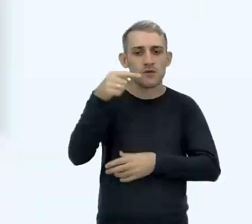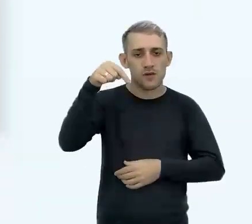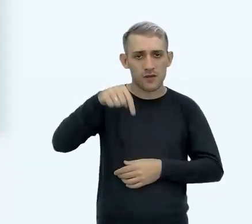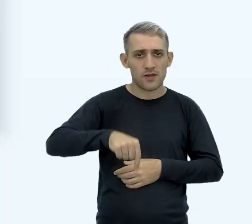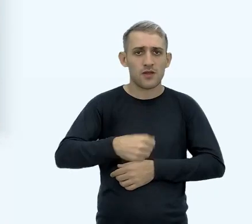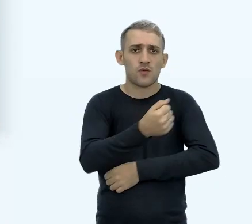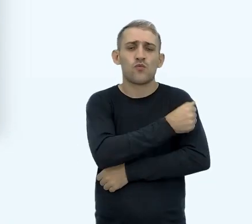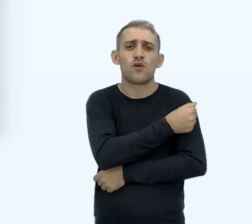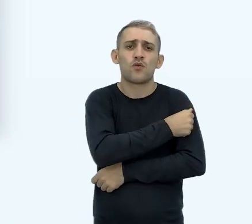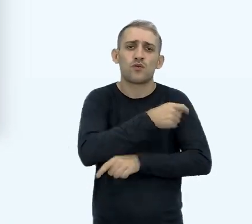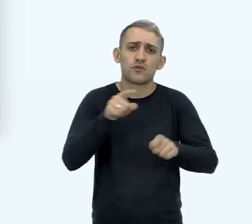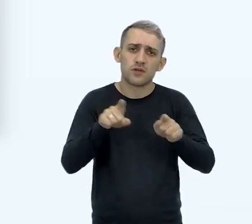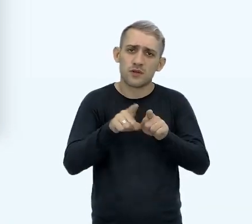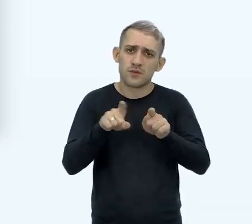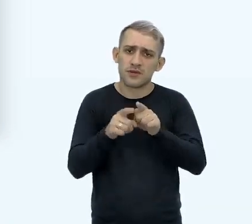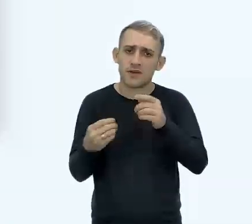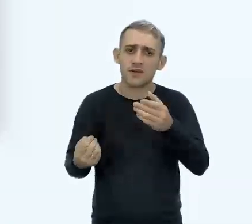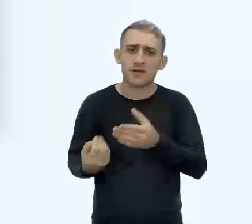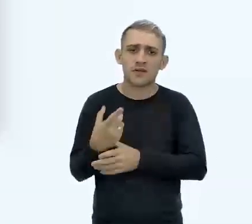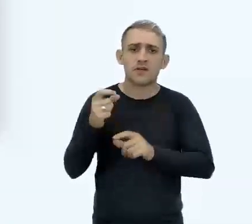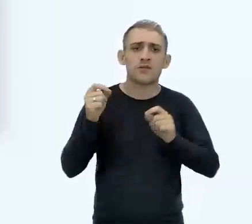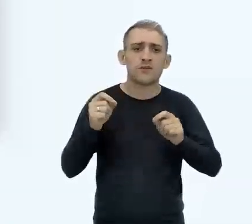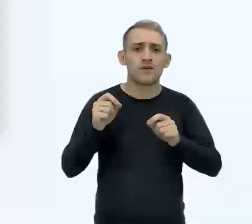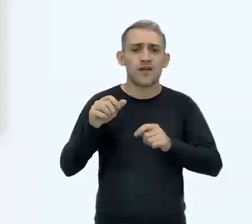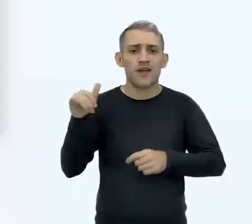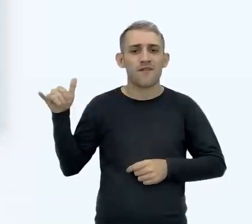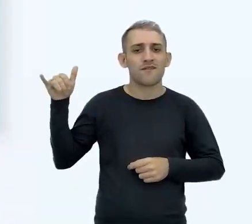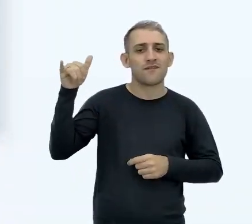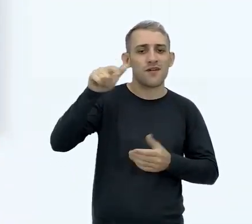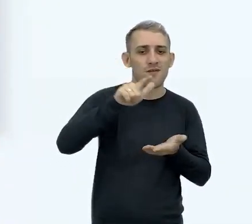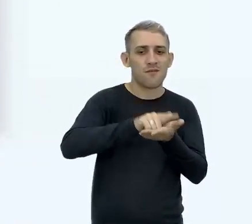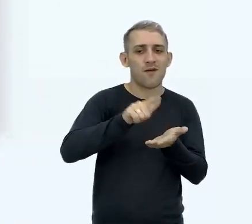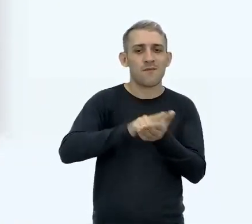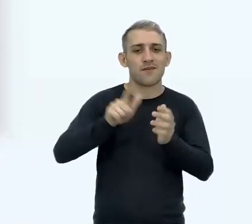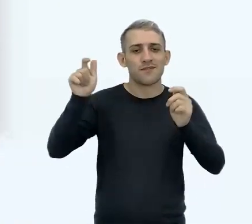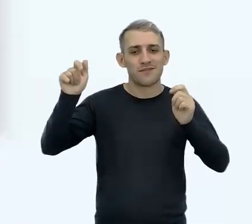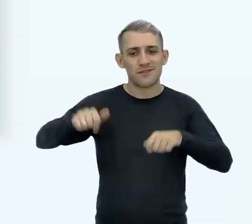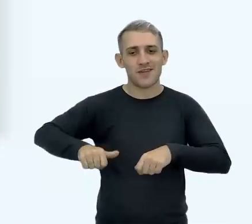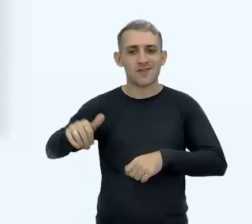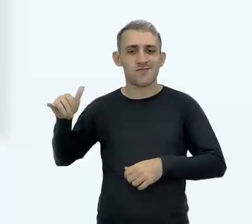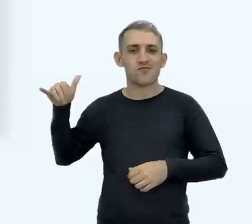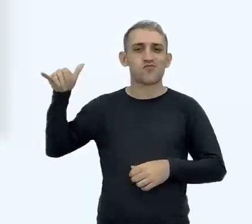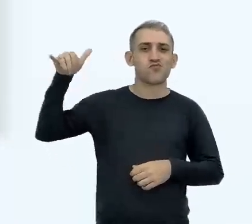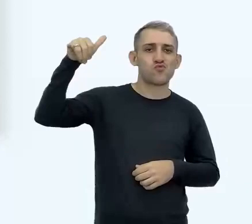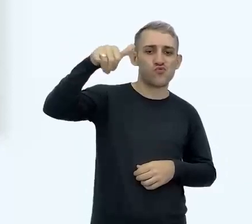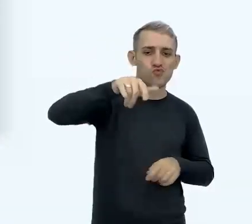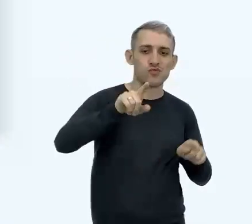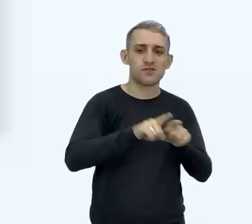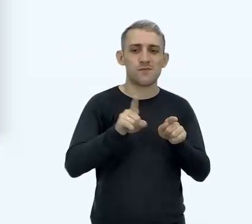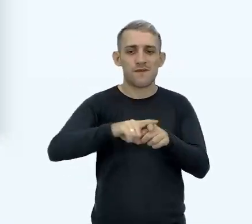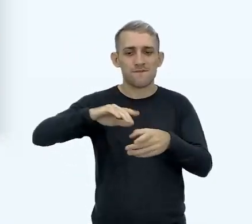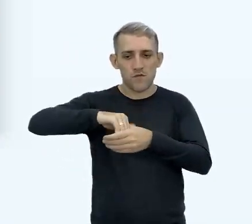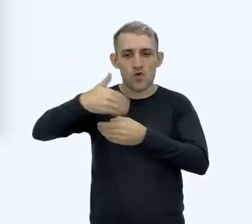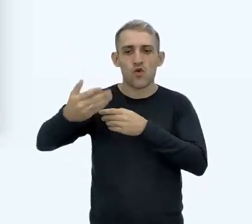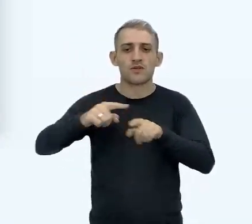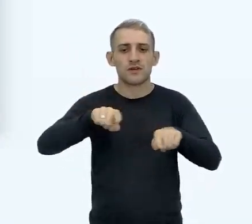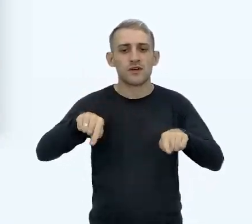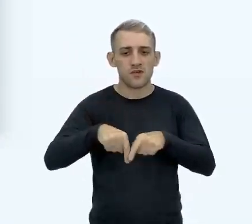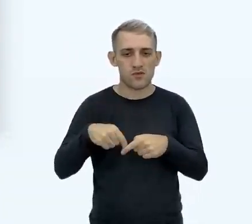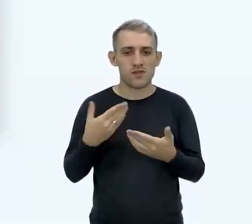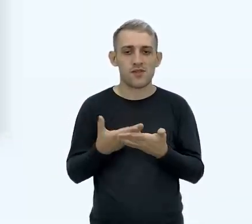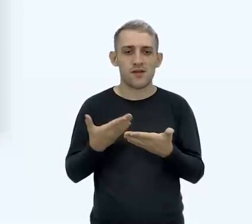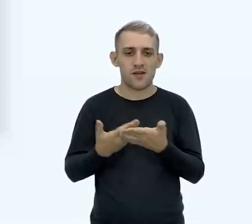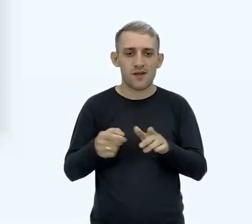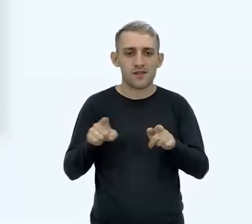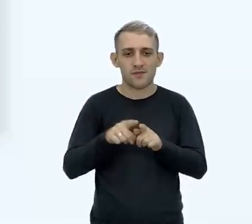Os estudantes também criaram aviões de papel para poder fazer o lançamento deles ali do lado de fora da sala de aula.